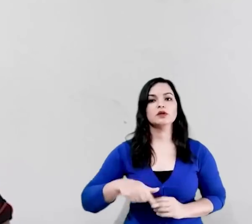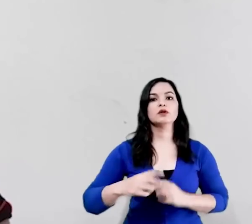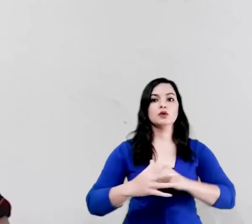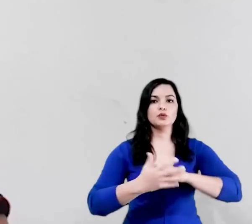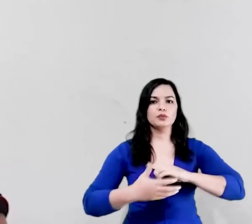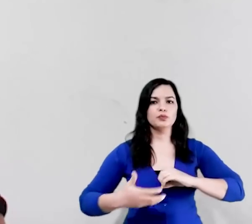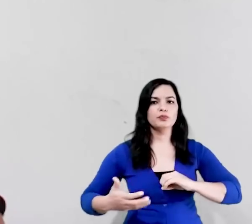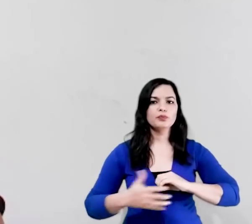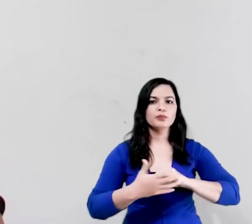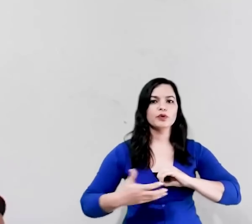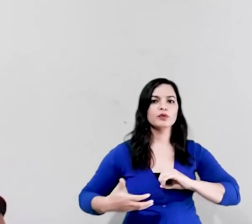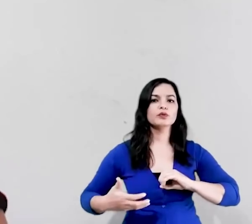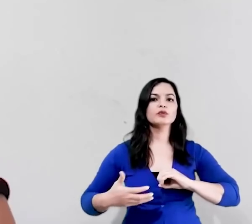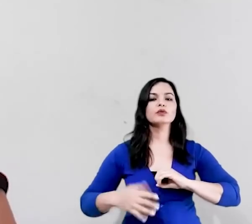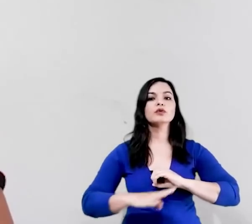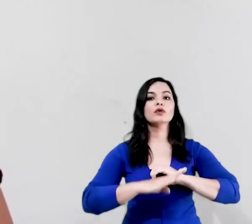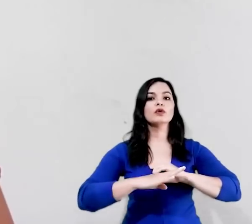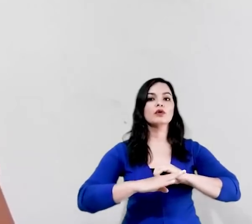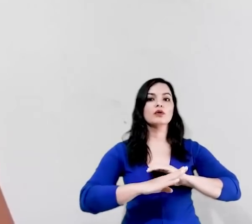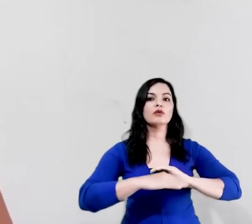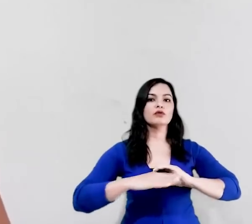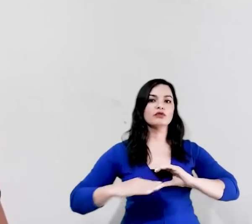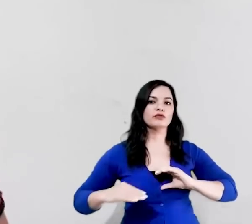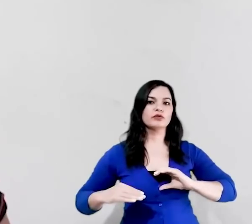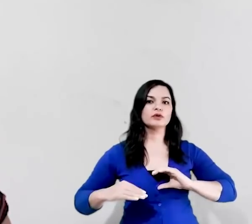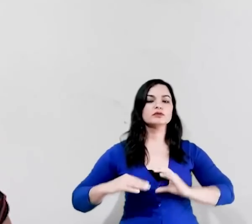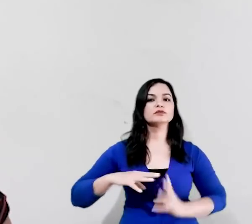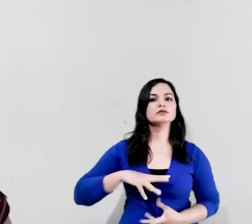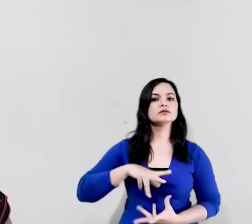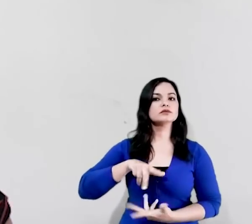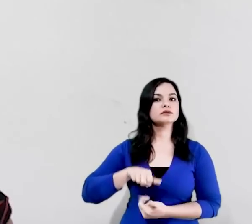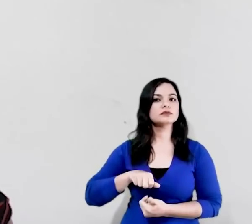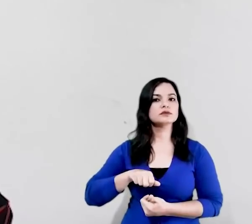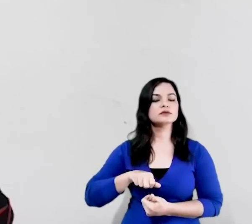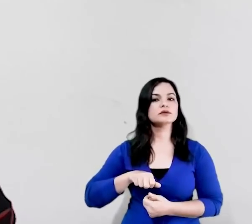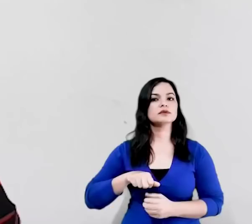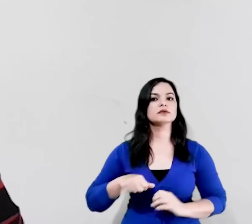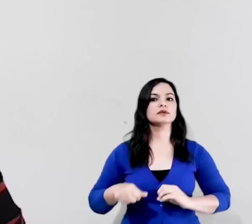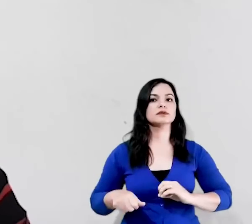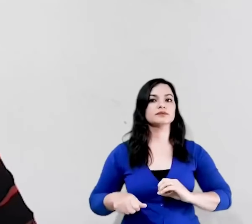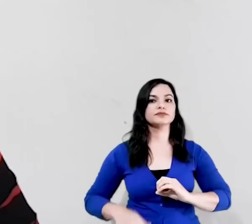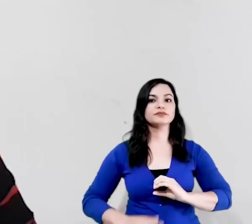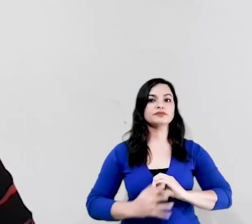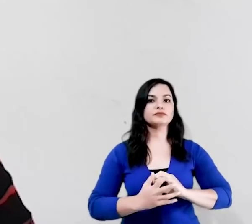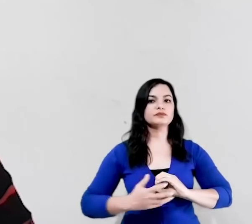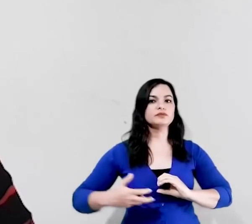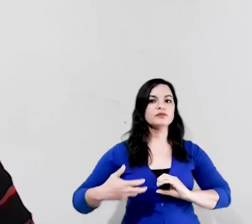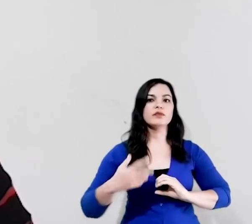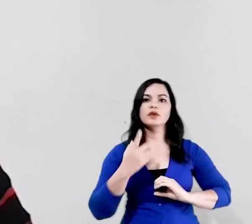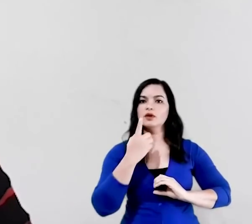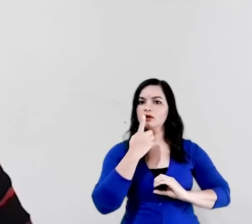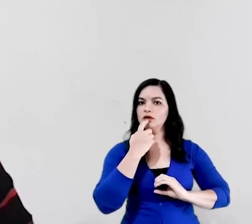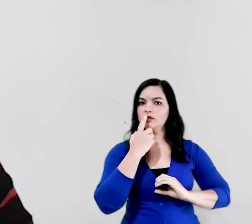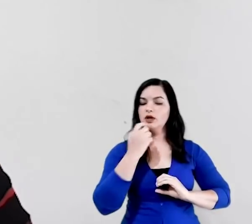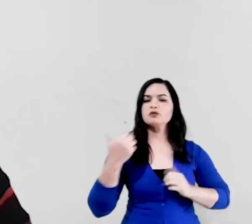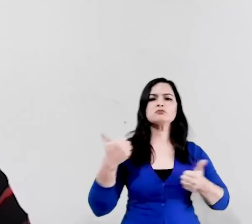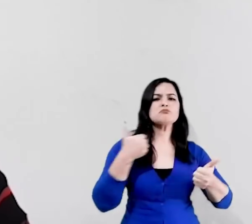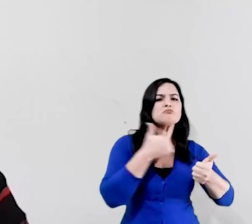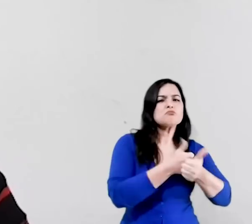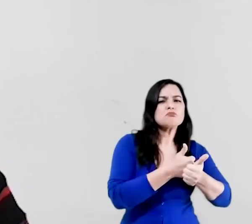Vênus, Terra e Marte, eles estão mais próximos do Sol. Se você olhar aí nessa imagem e